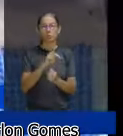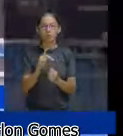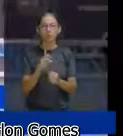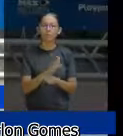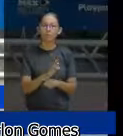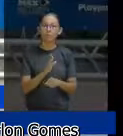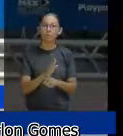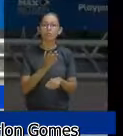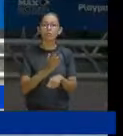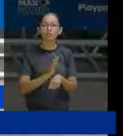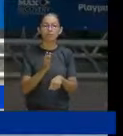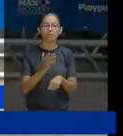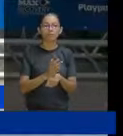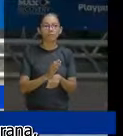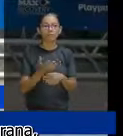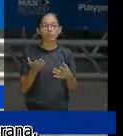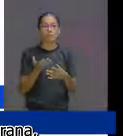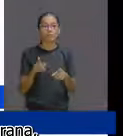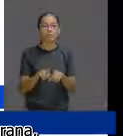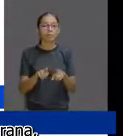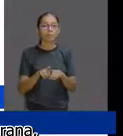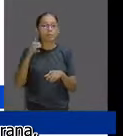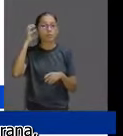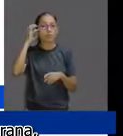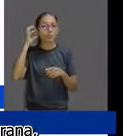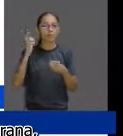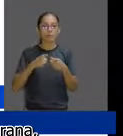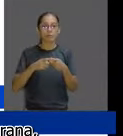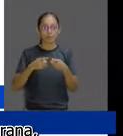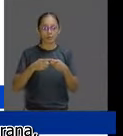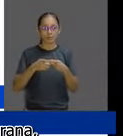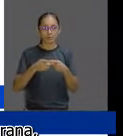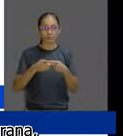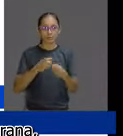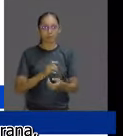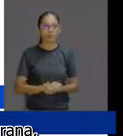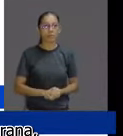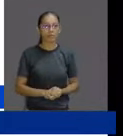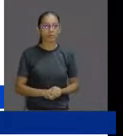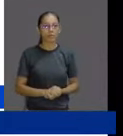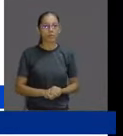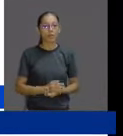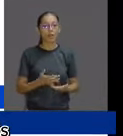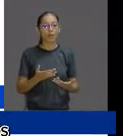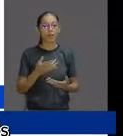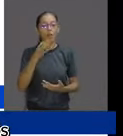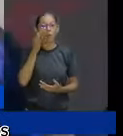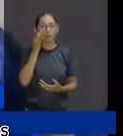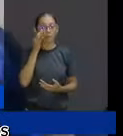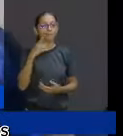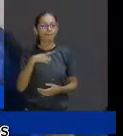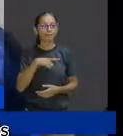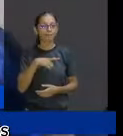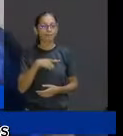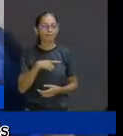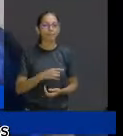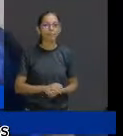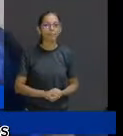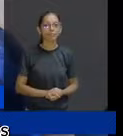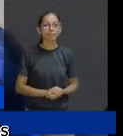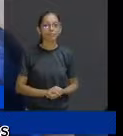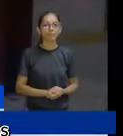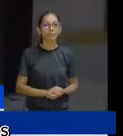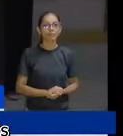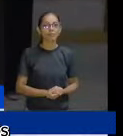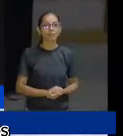e recentemente a fonoaudióloga Roberta Sussuarana, presente nesse plenário. E gentilmente se dispôs